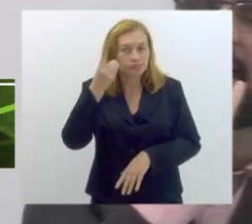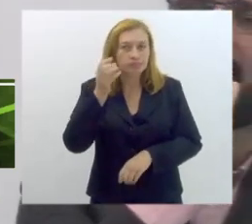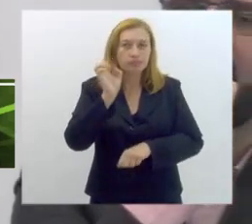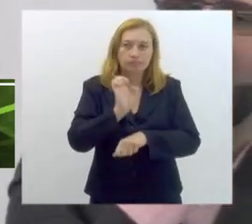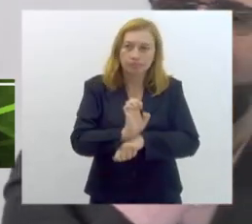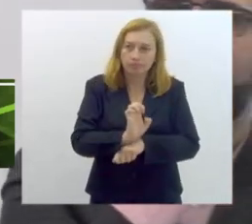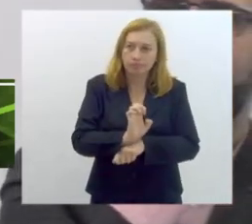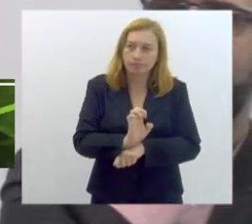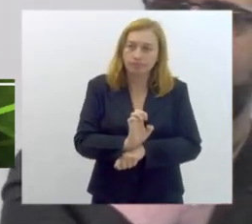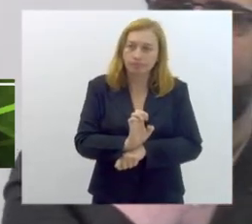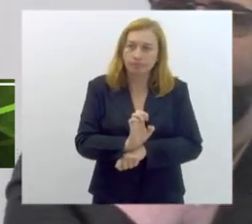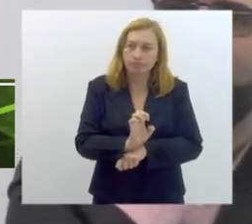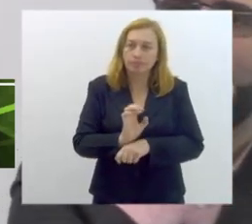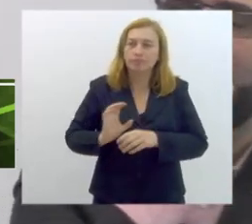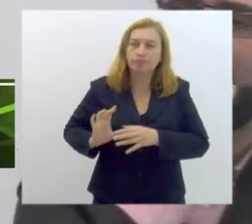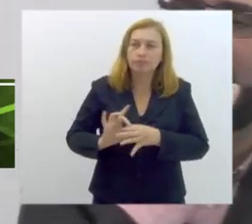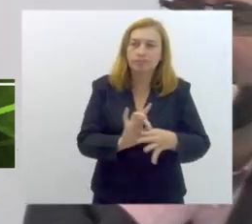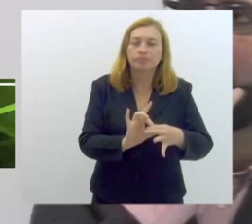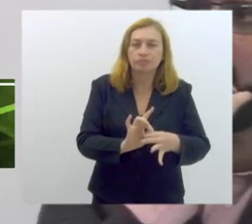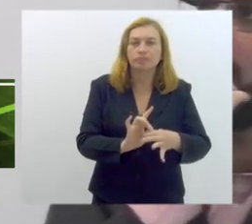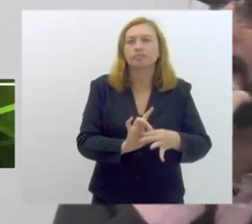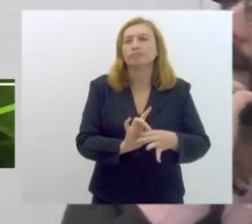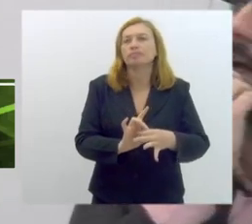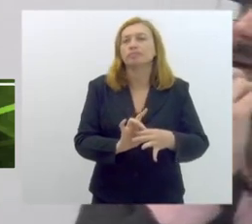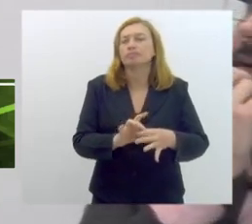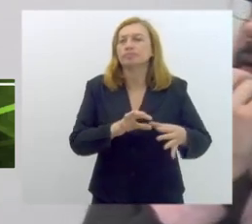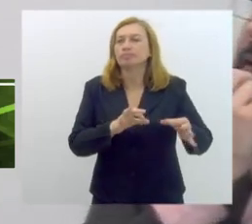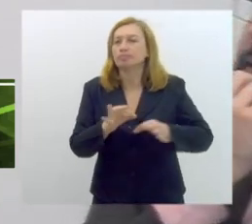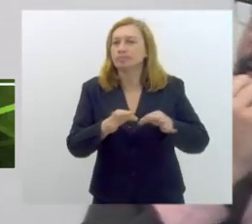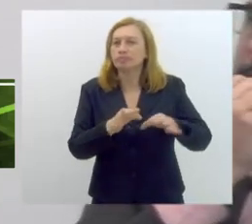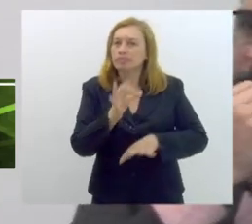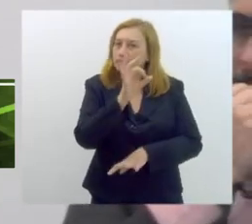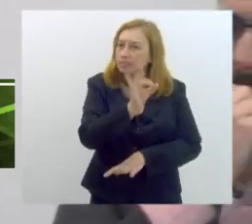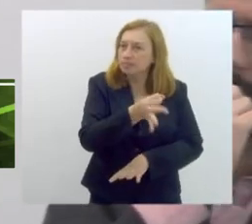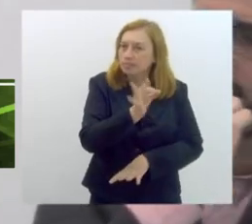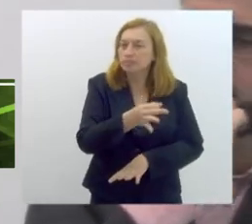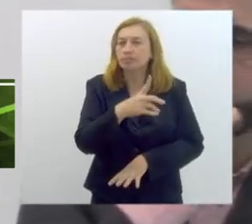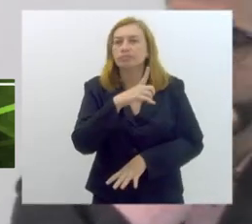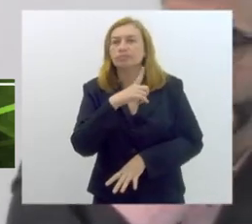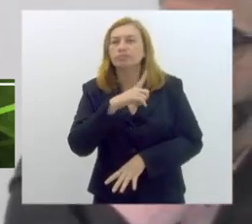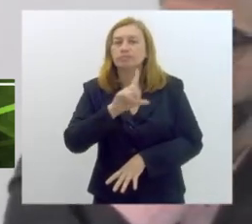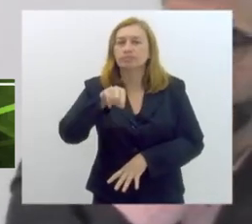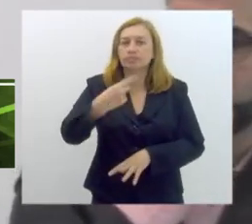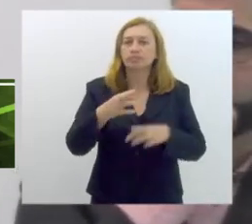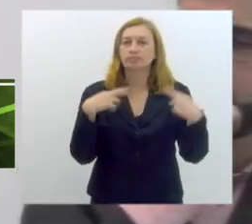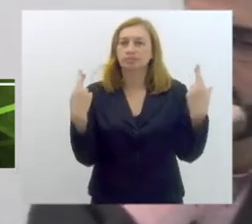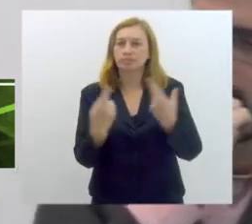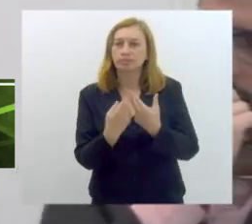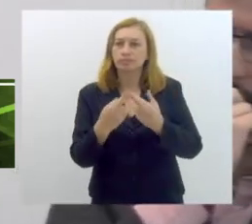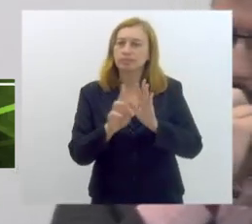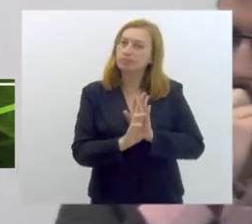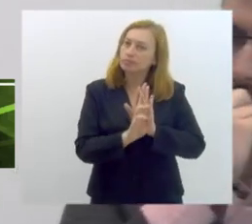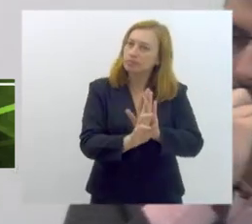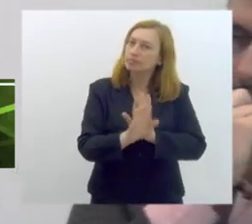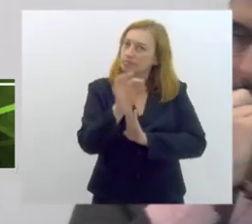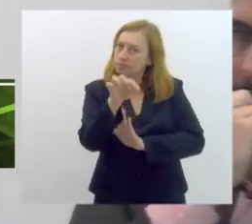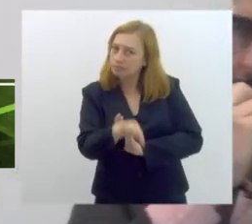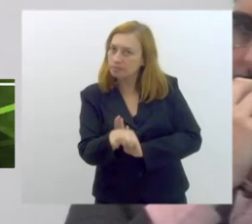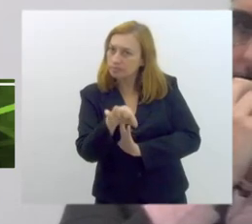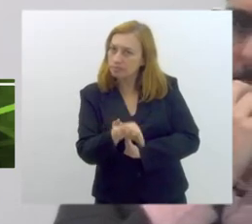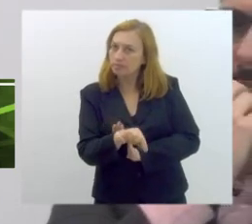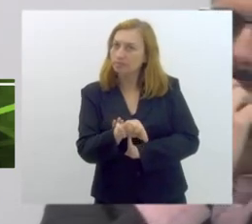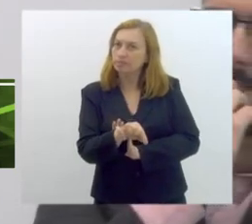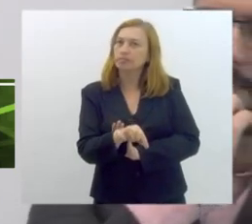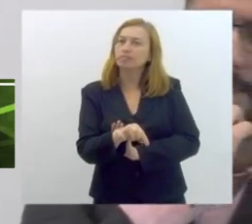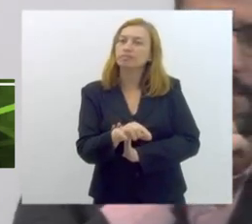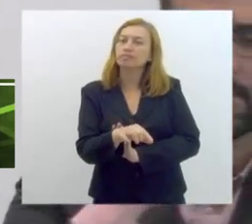Estado enganjados no projeto. E eu tenho certeza que, depois dessa reunião aqui, da representatividade que